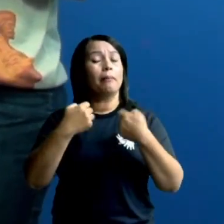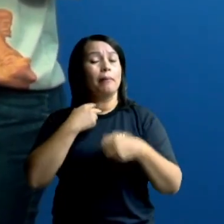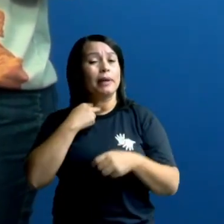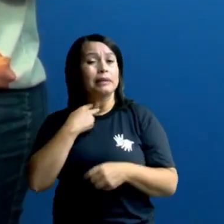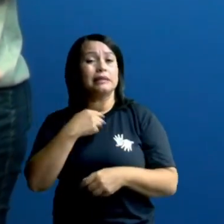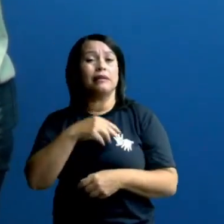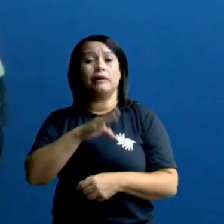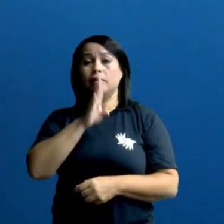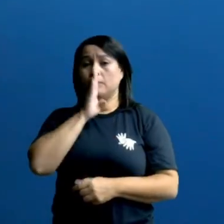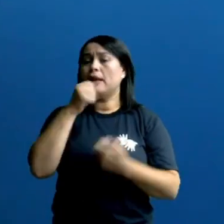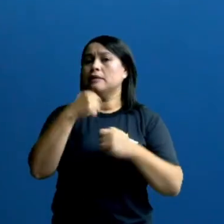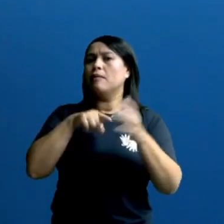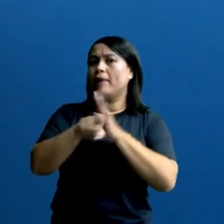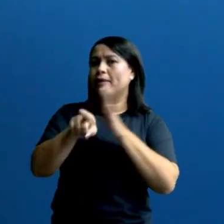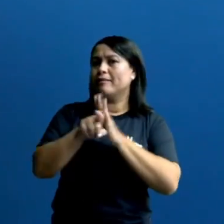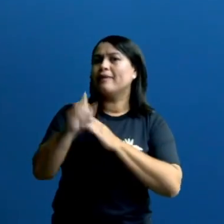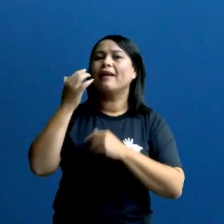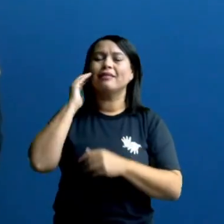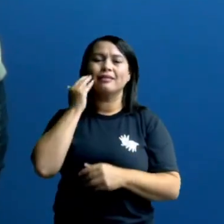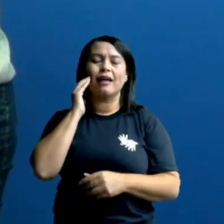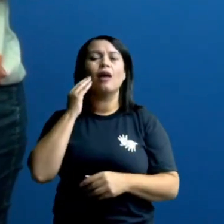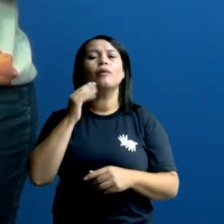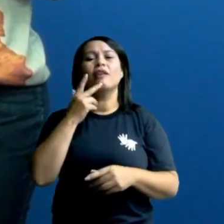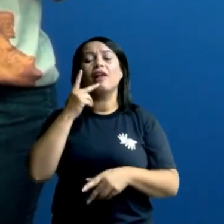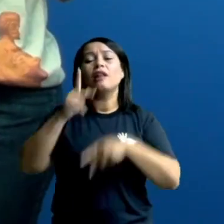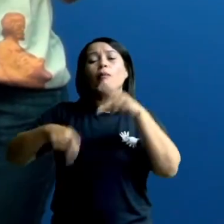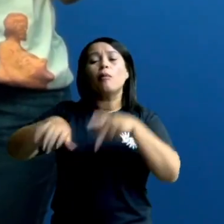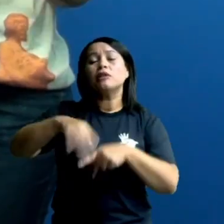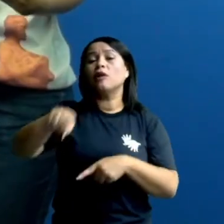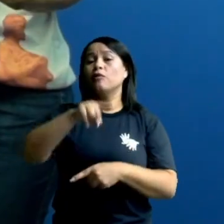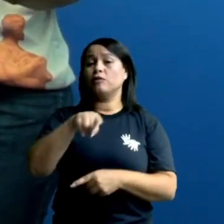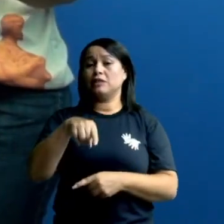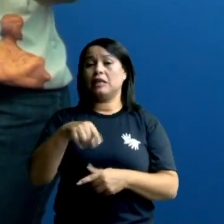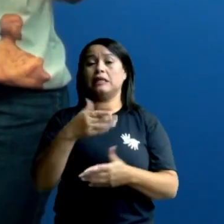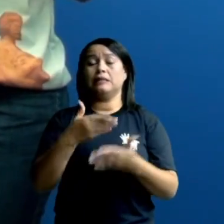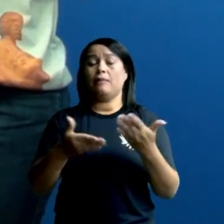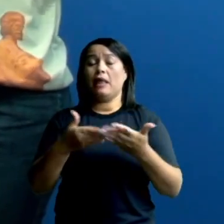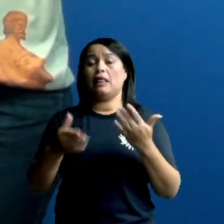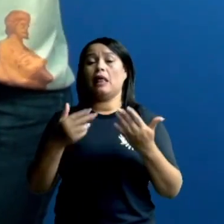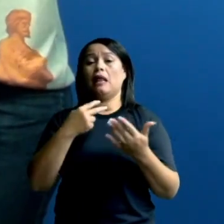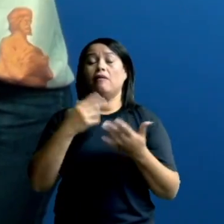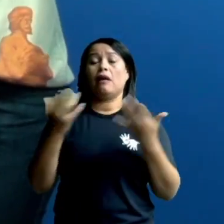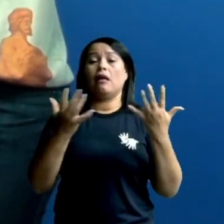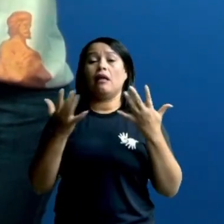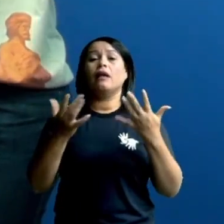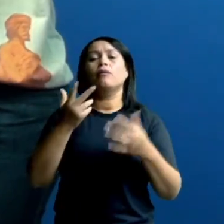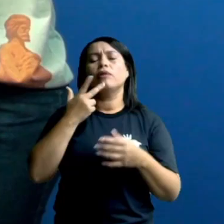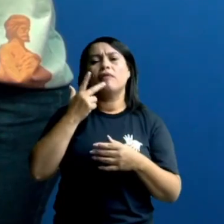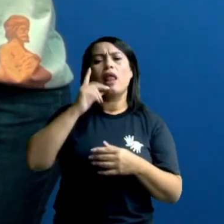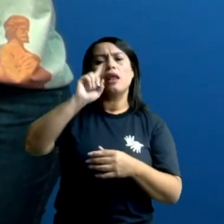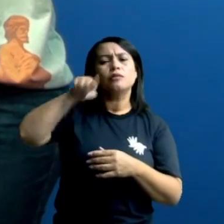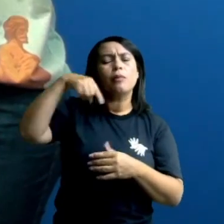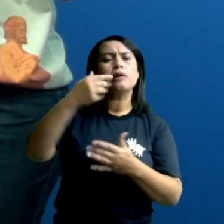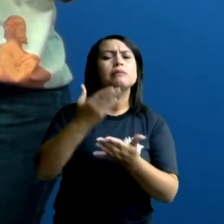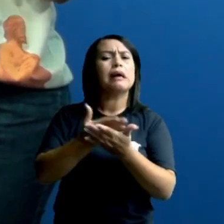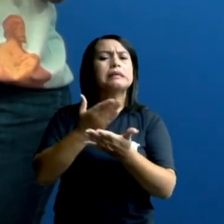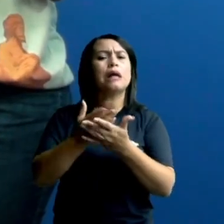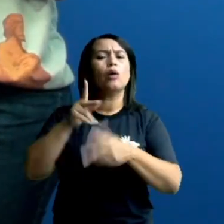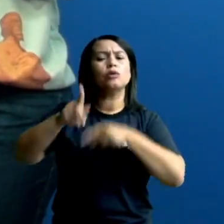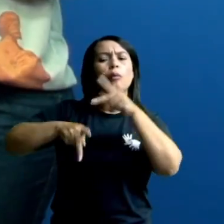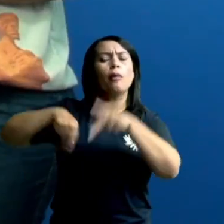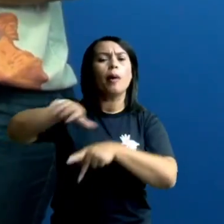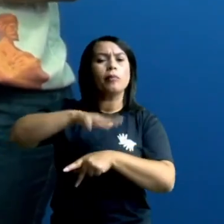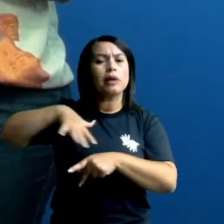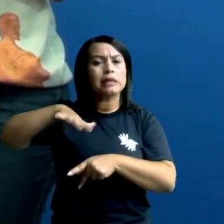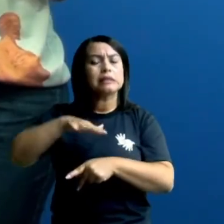base para outras aulas de população, como eu havia falado para vocês, para que vocês não fiquem perdidos. Então, quando a gente falar lá nas próximas aulas de população a respeito